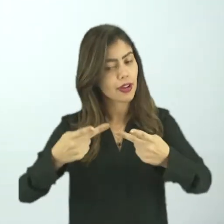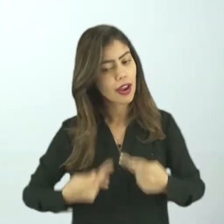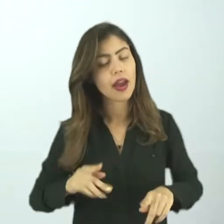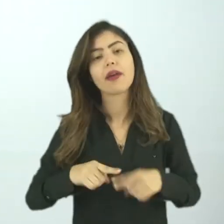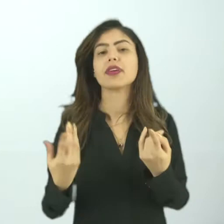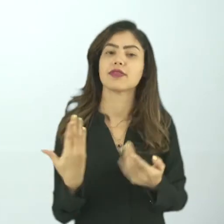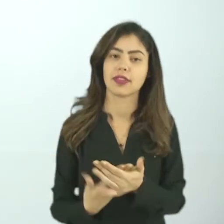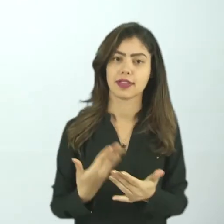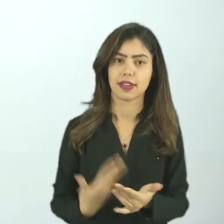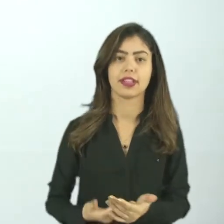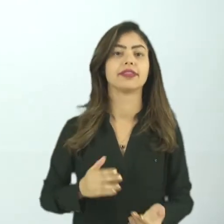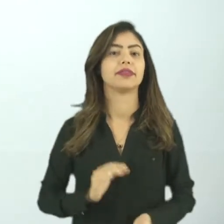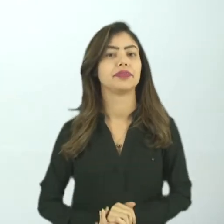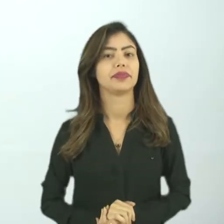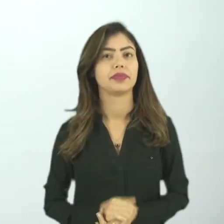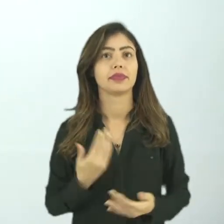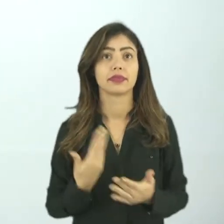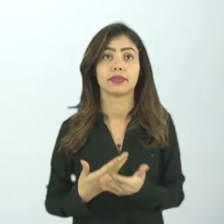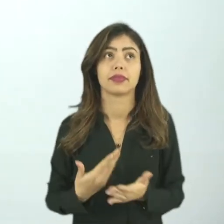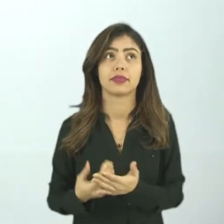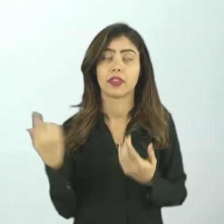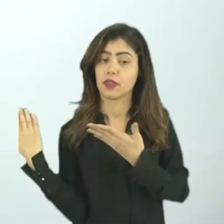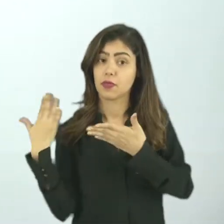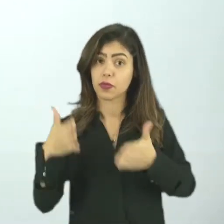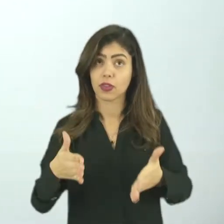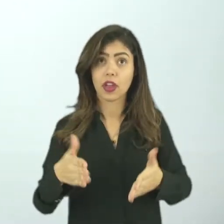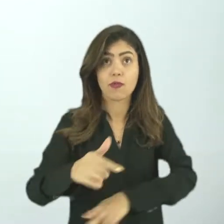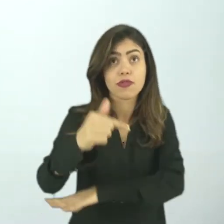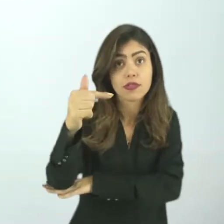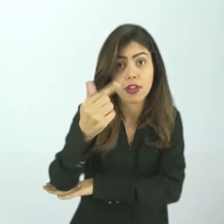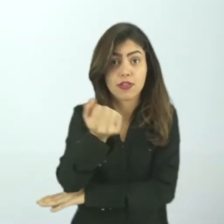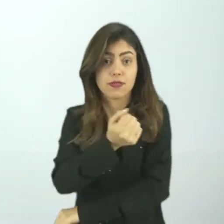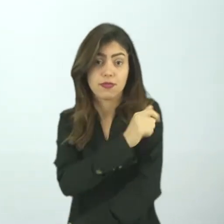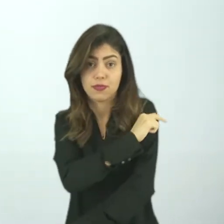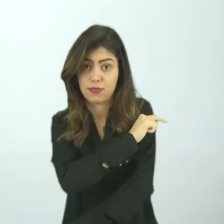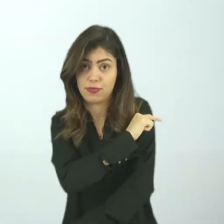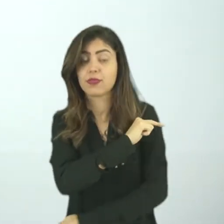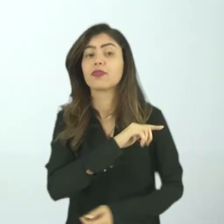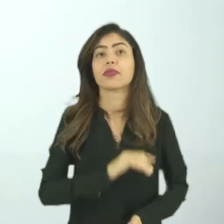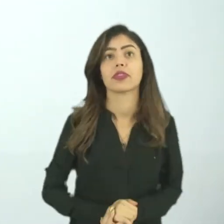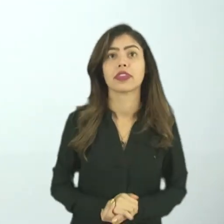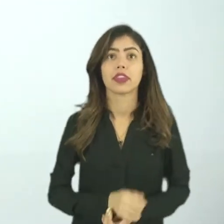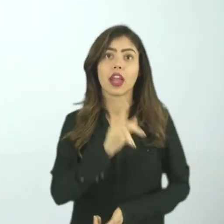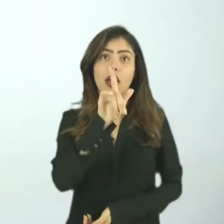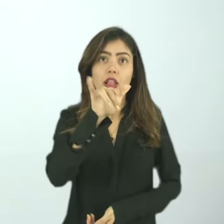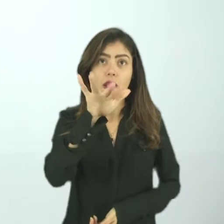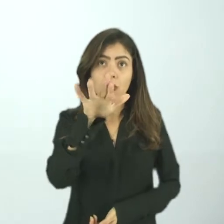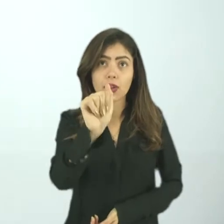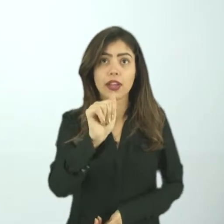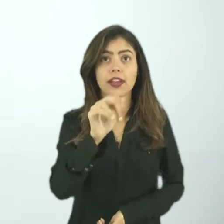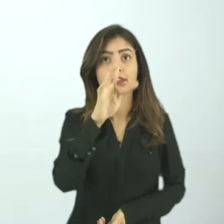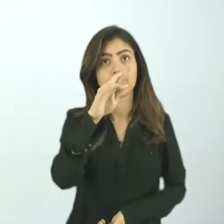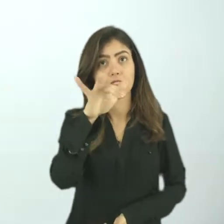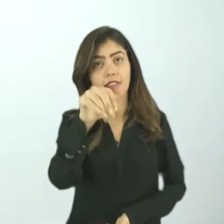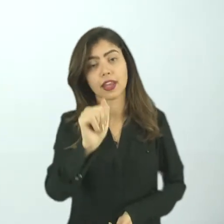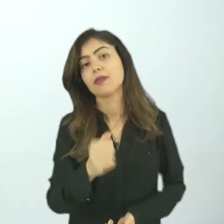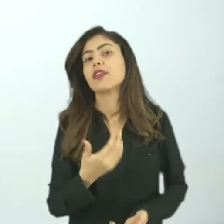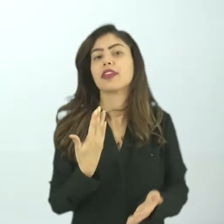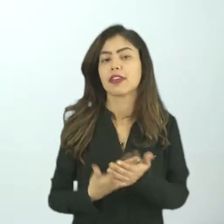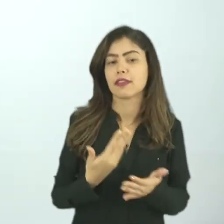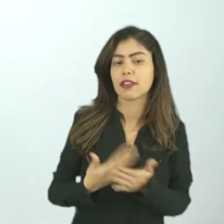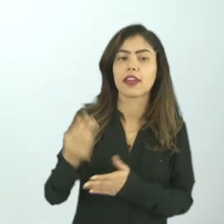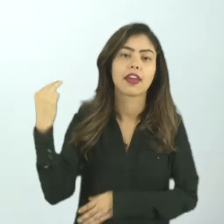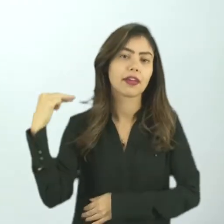aula aí né hoje nossa aula é específica para o sétimo ano meu nome é luan felipe sou professor de matemática da rede pública